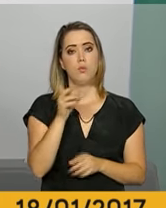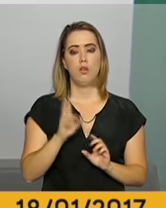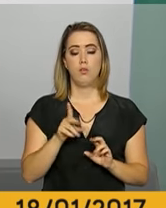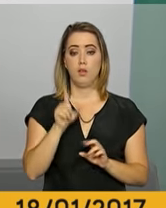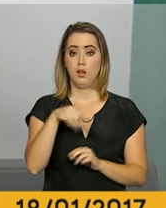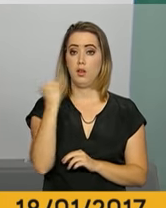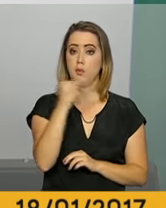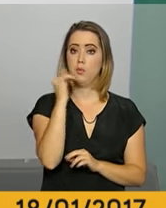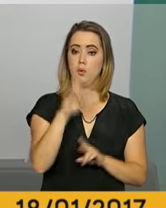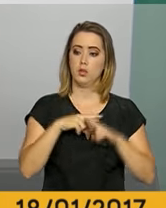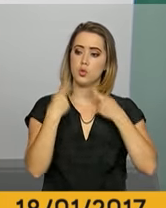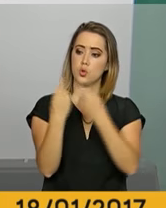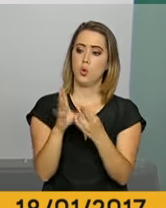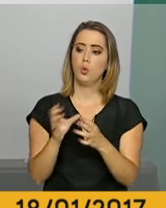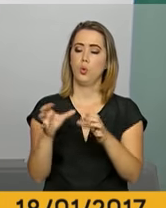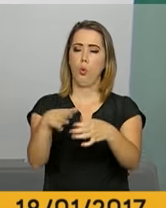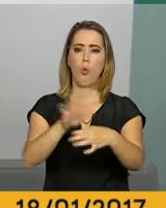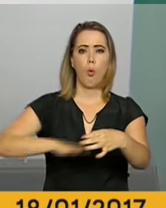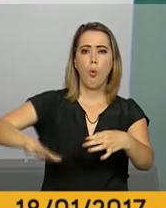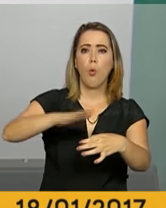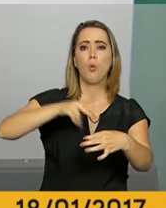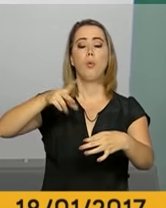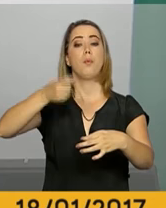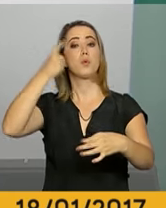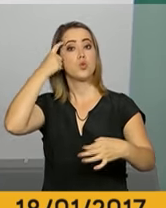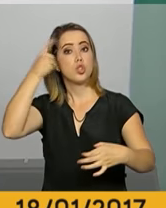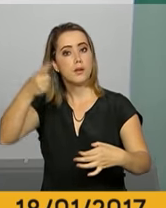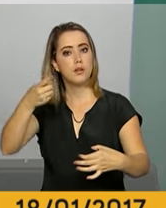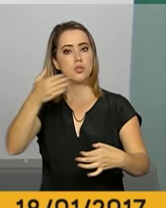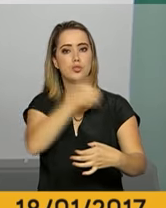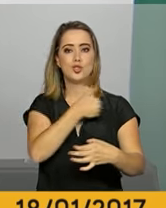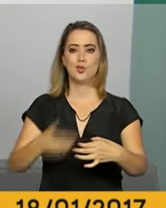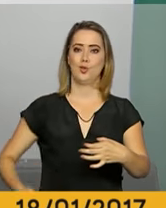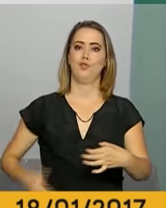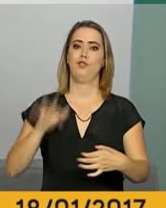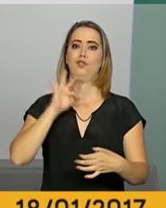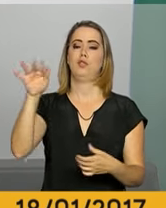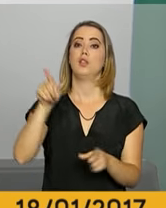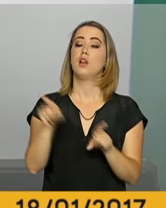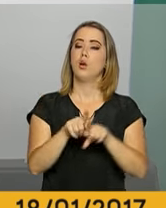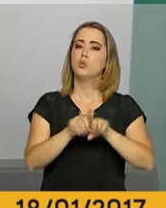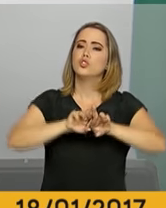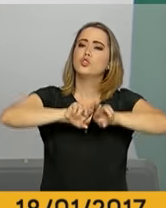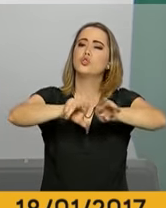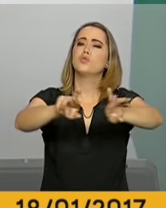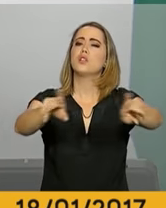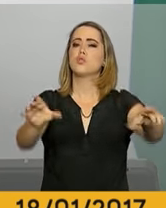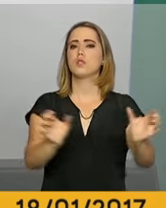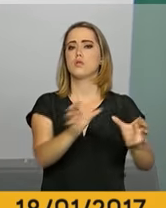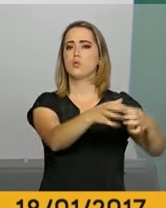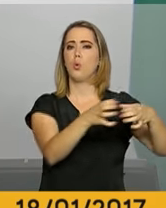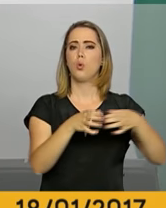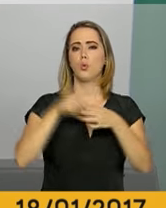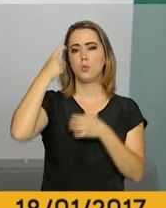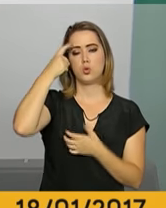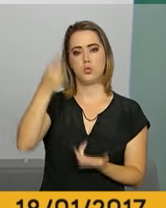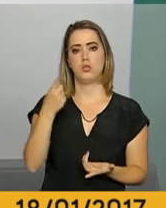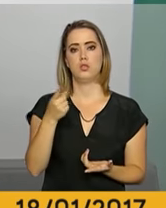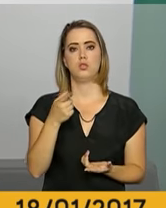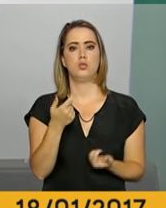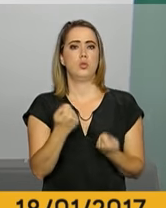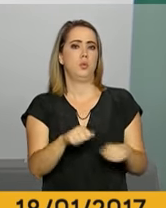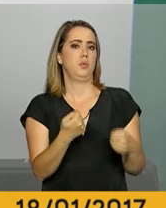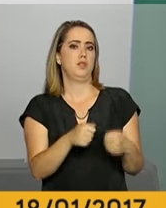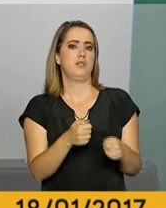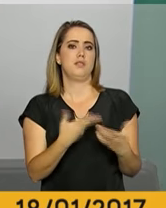vários órgãos de inteligência do governo federal. O senhor sabe que aqui há vários órgãos de inteligência que não